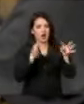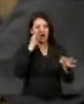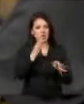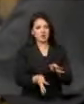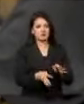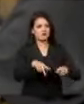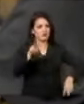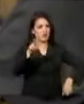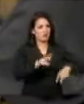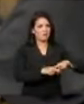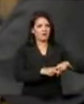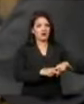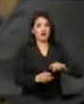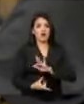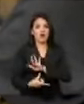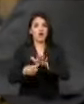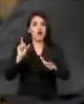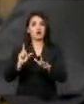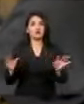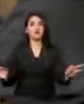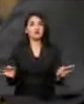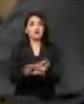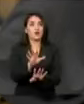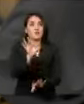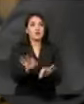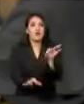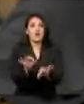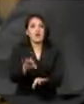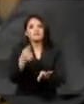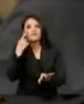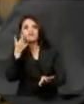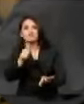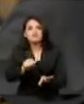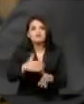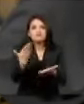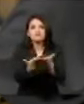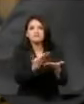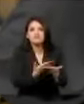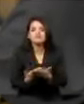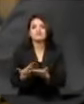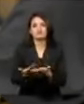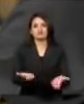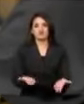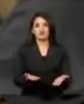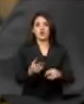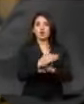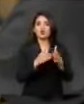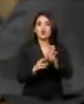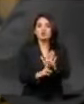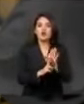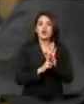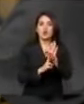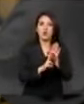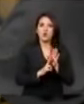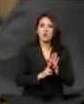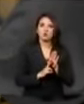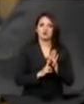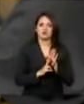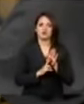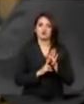de pena antes que a Corte Constitucional examine os recursos que questionam